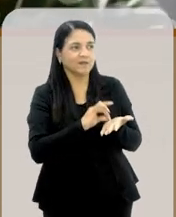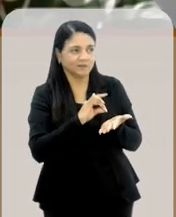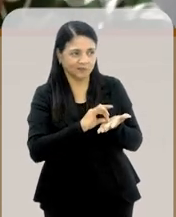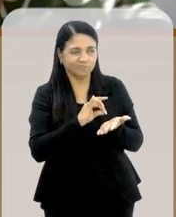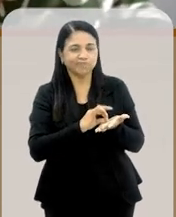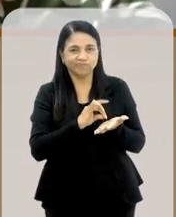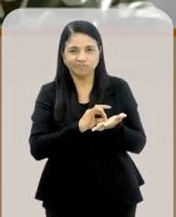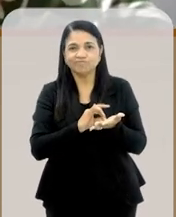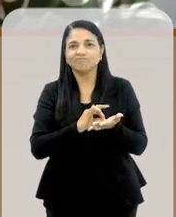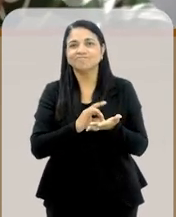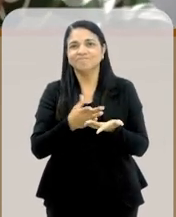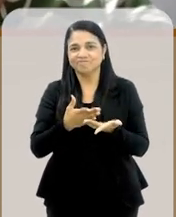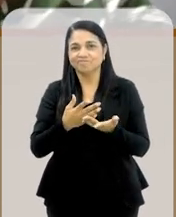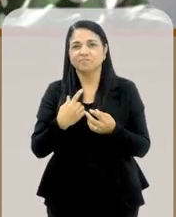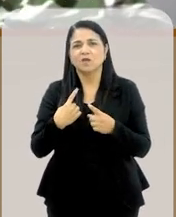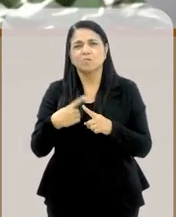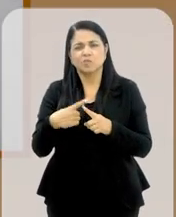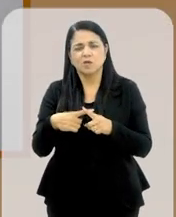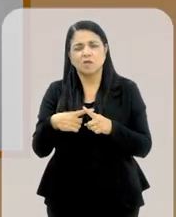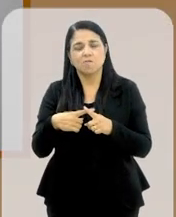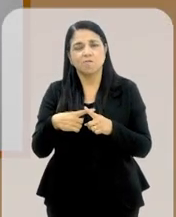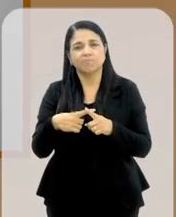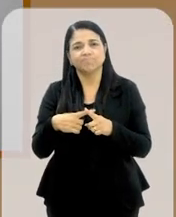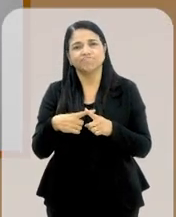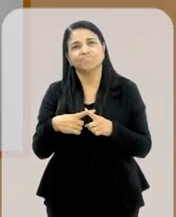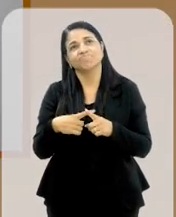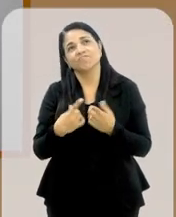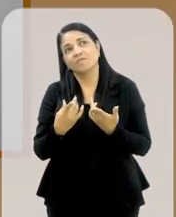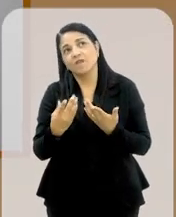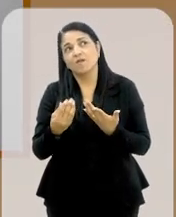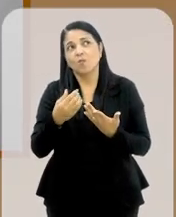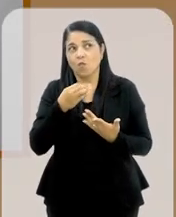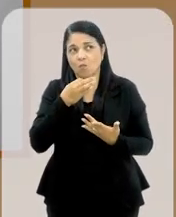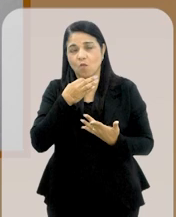É verdade, porque eu acho que